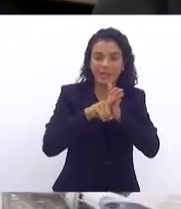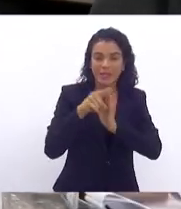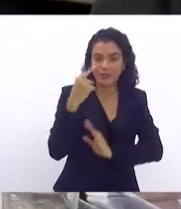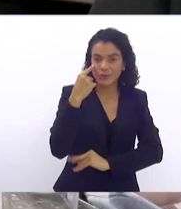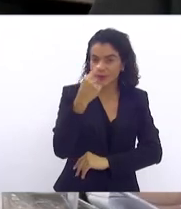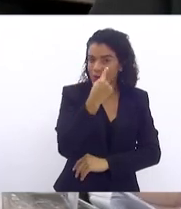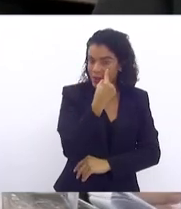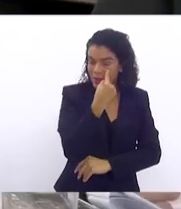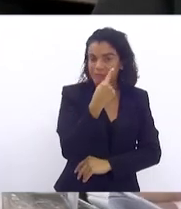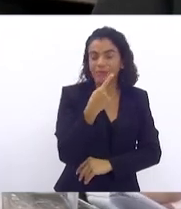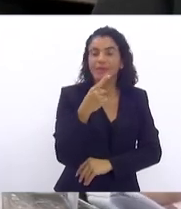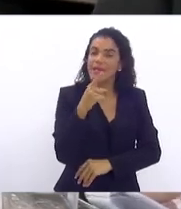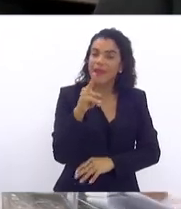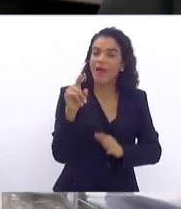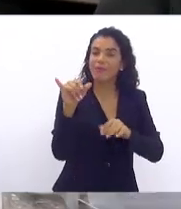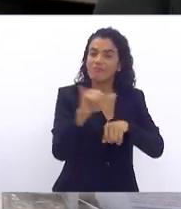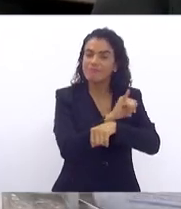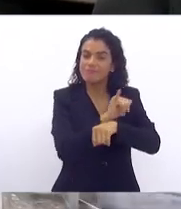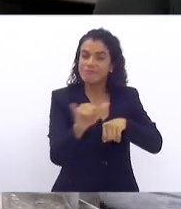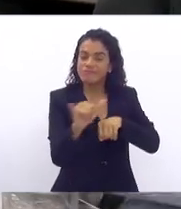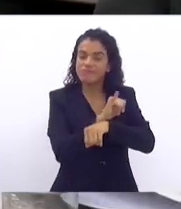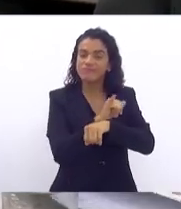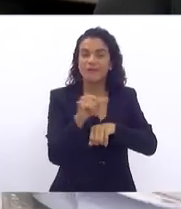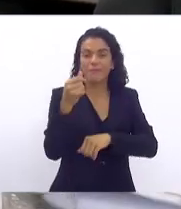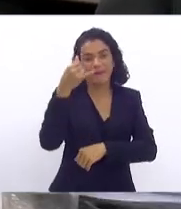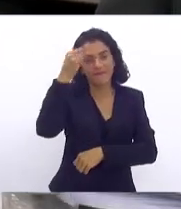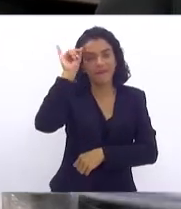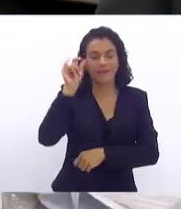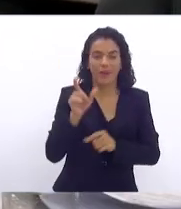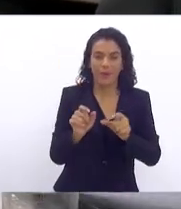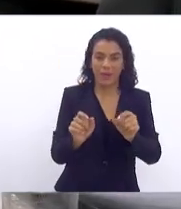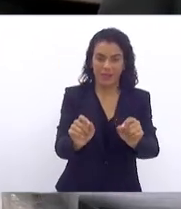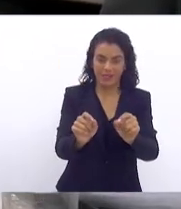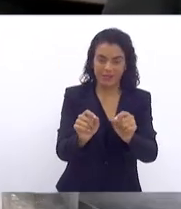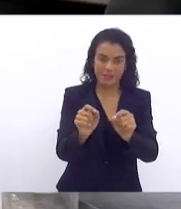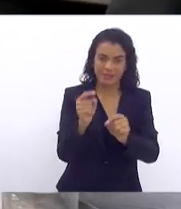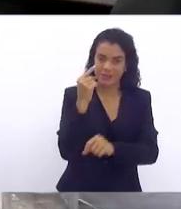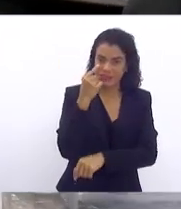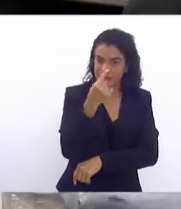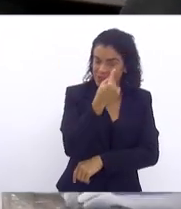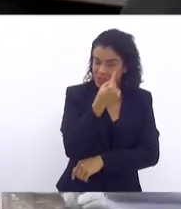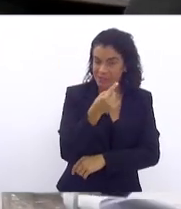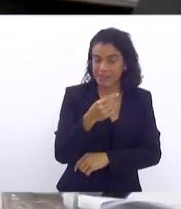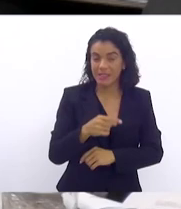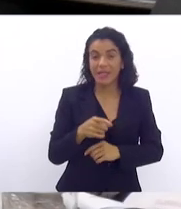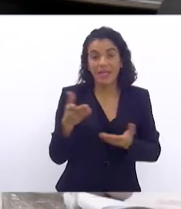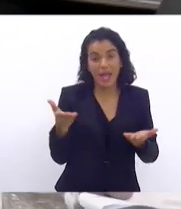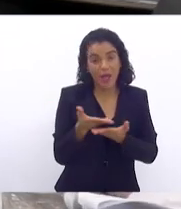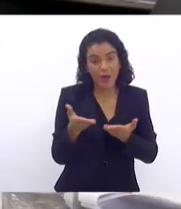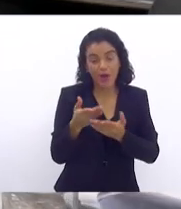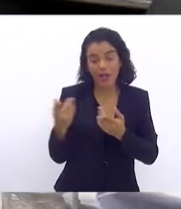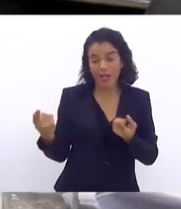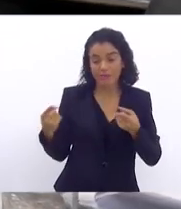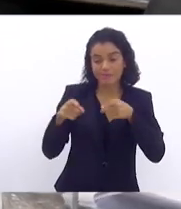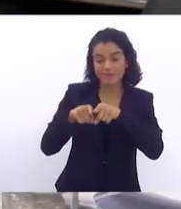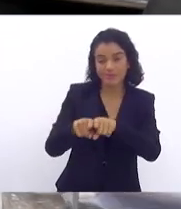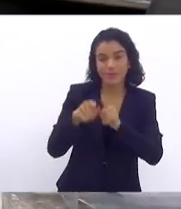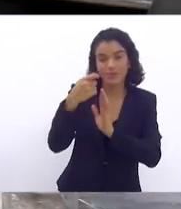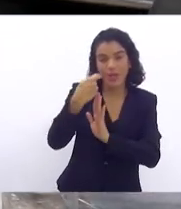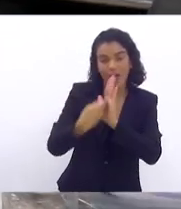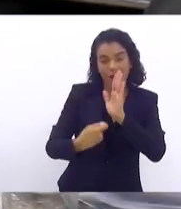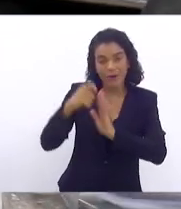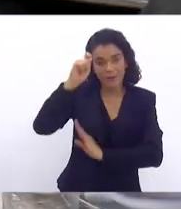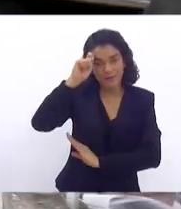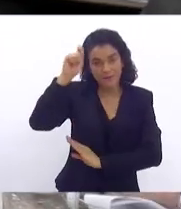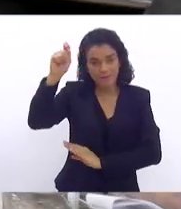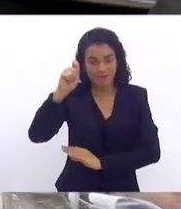das medidas de prevenção do retinoblastoma. Então, ele agora é autor do projeto junto comigo, do programa